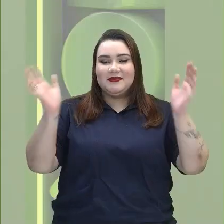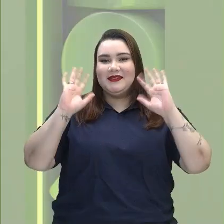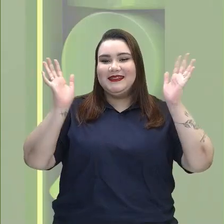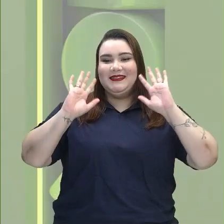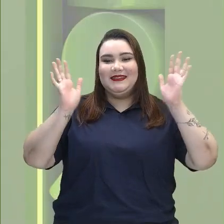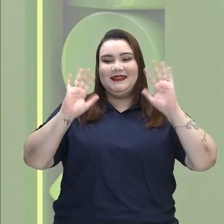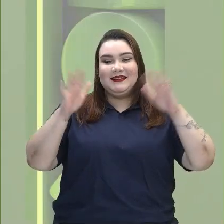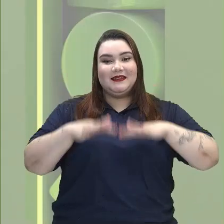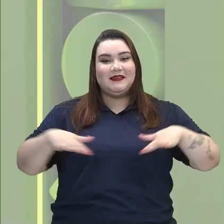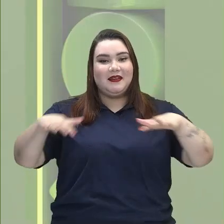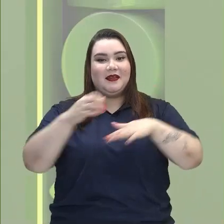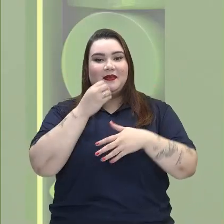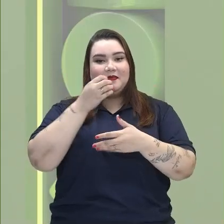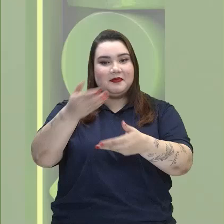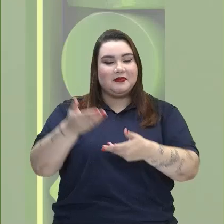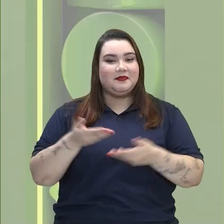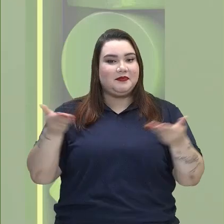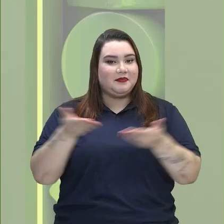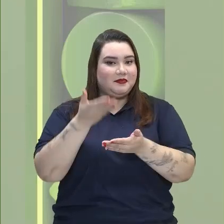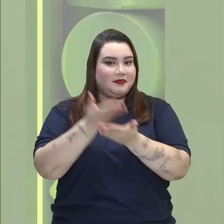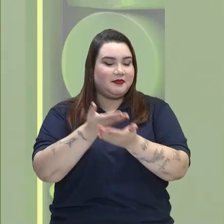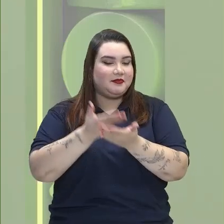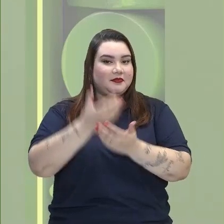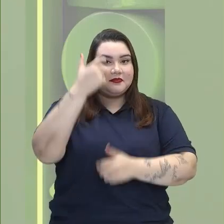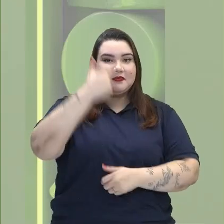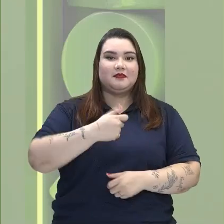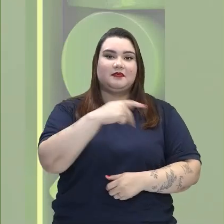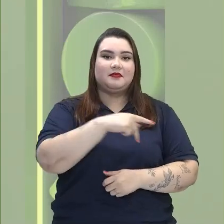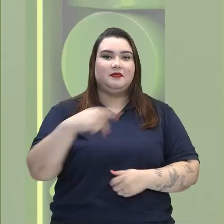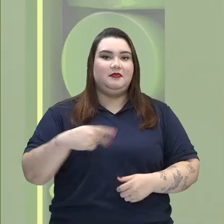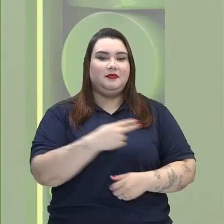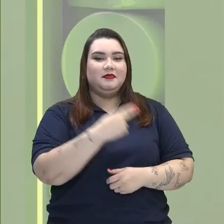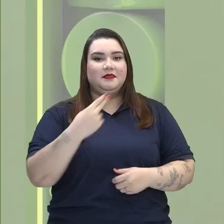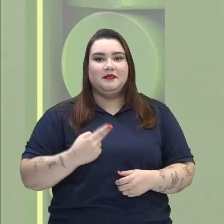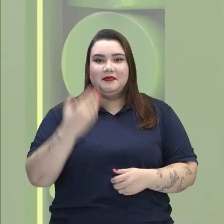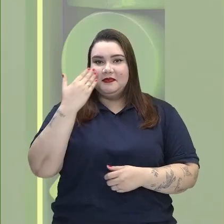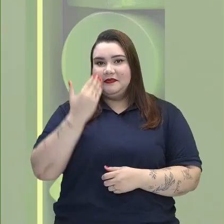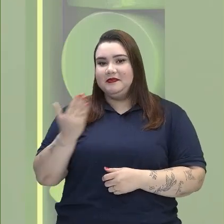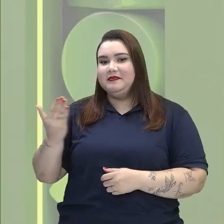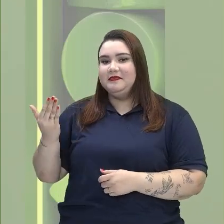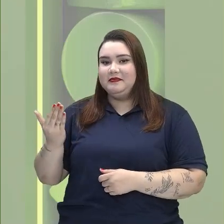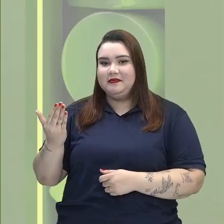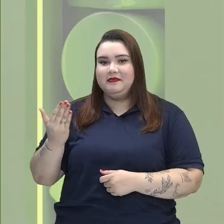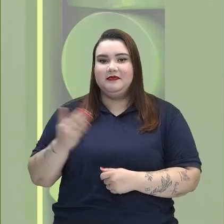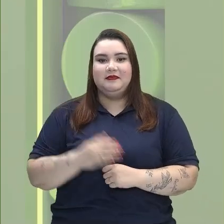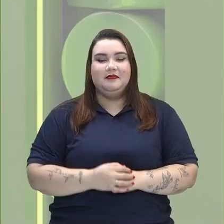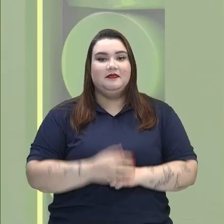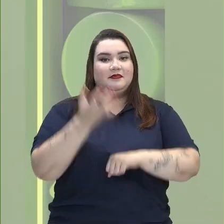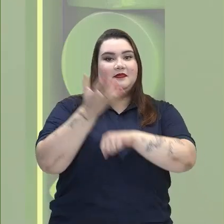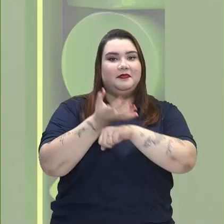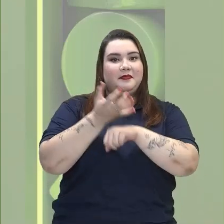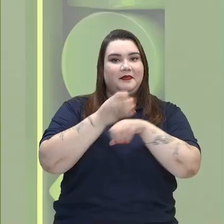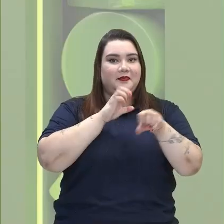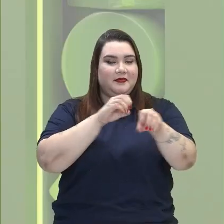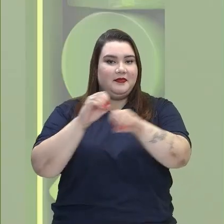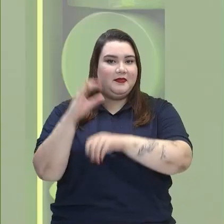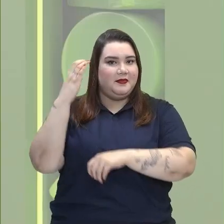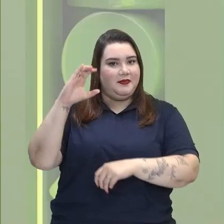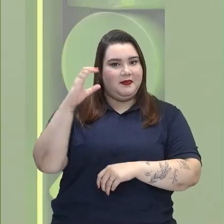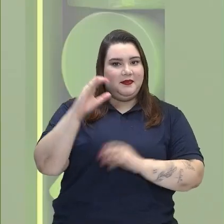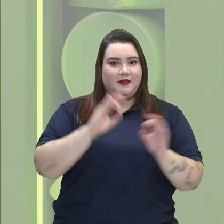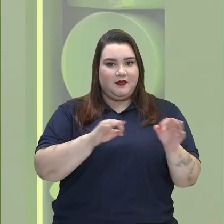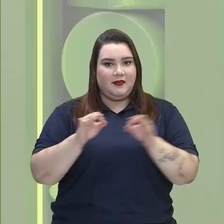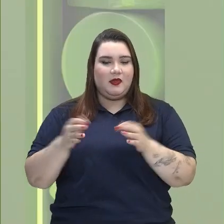sejam bem-vindos então à nossa aula. Eu sou a professora Érica Guimarães, do componente de Ciências, e